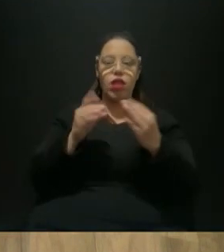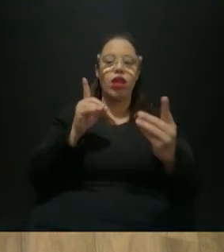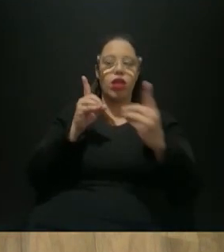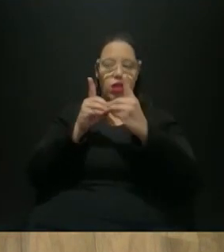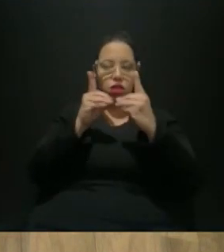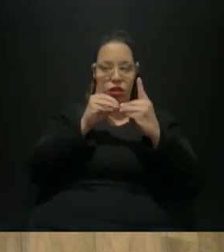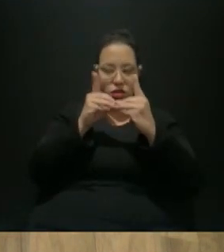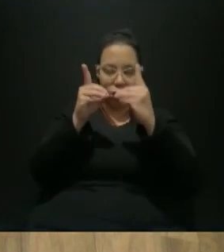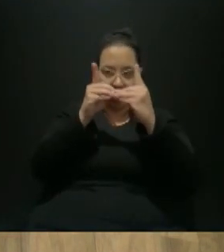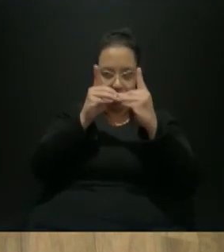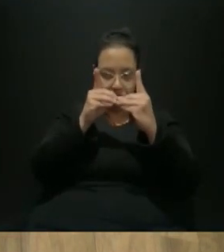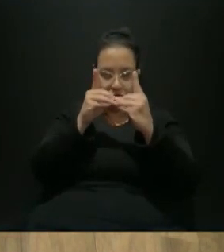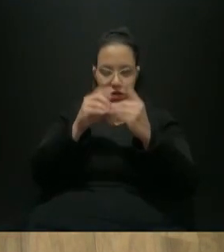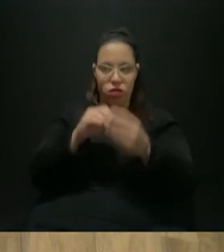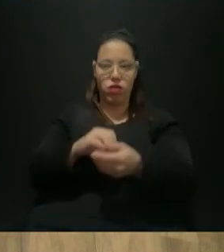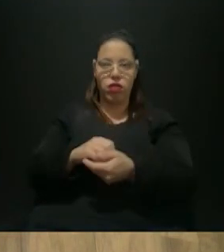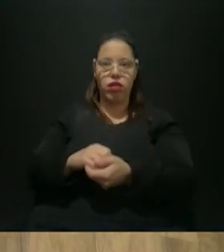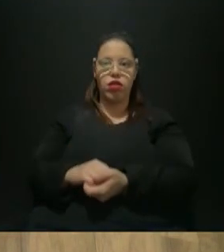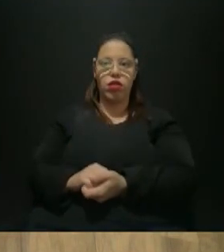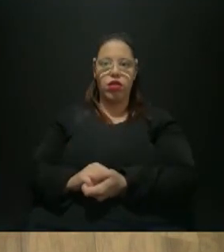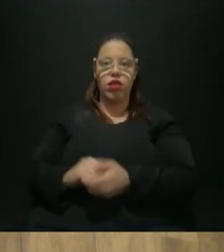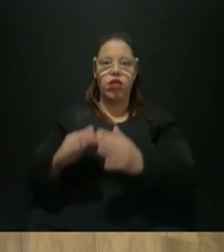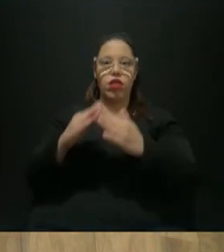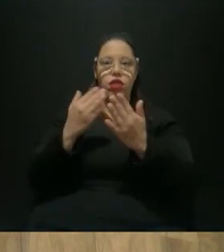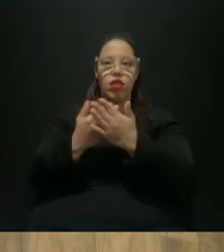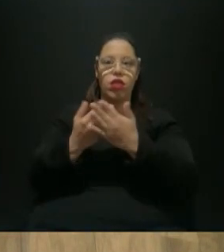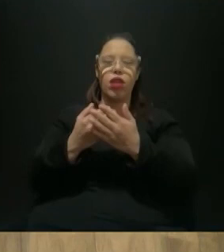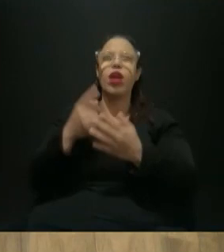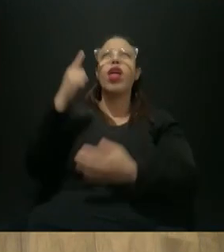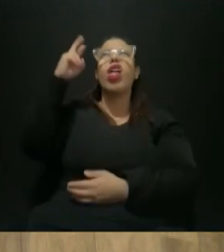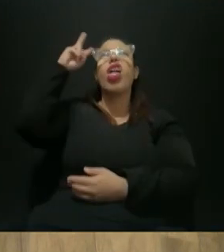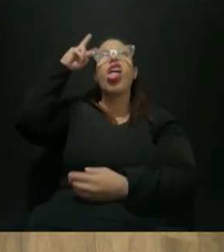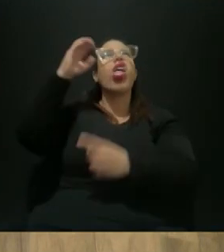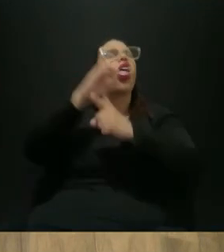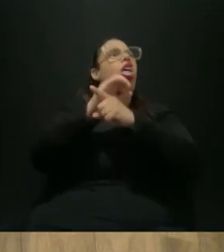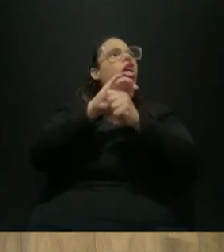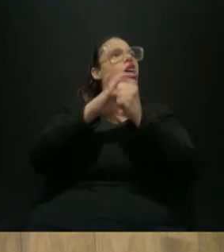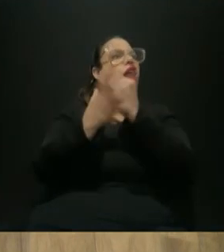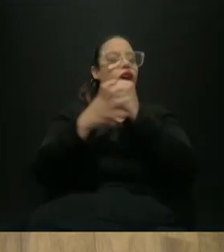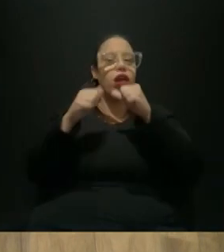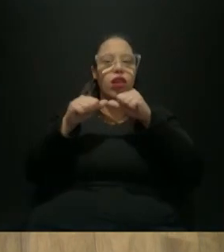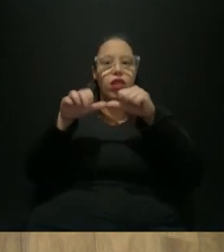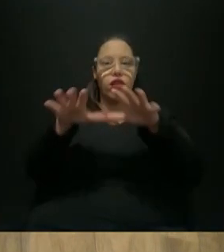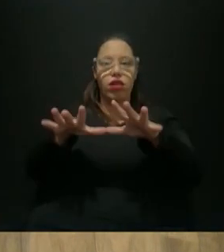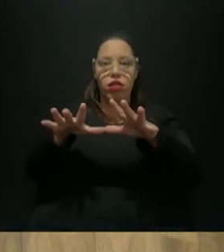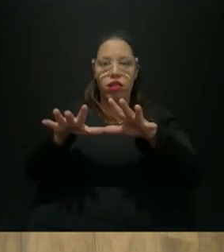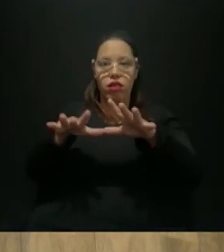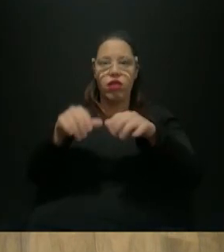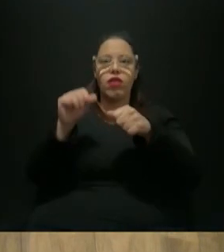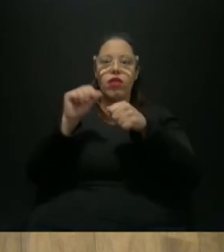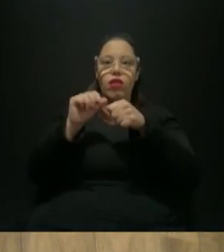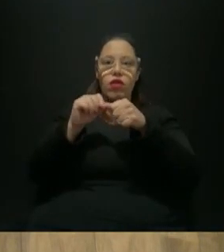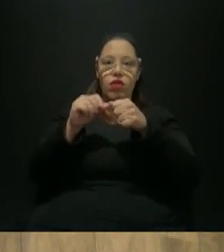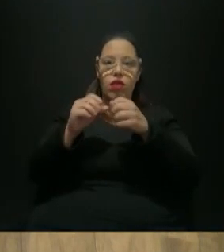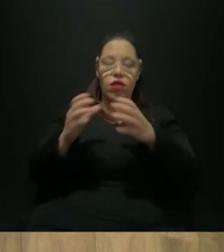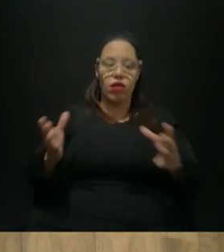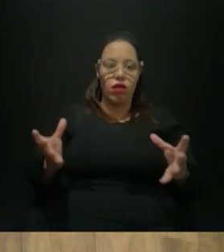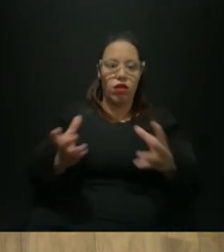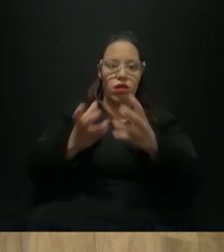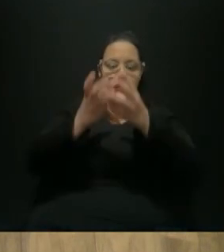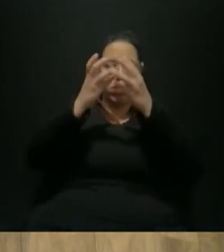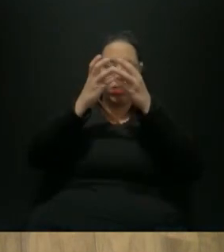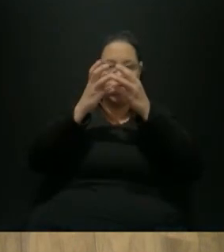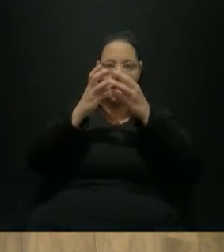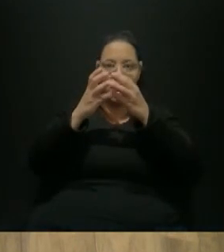vezes indicada para a escola. Eu lembro que na pandemia, as escolas infantis, inclusive, faziam as cestas e as famílias iam buscar as